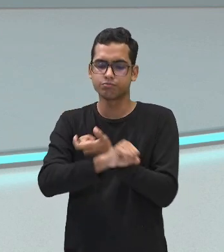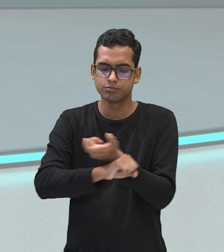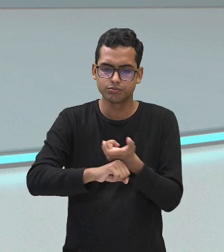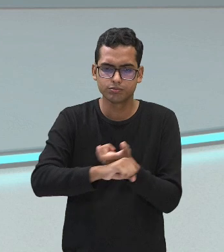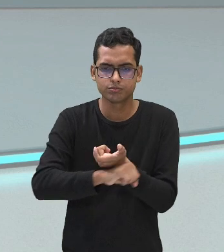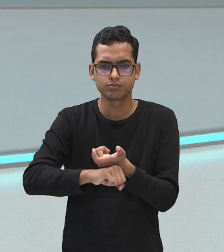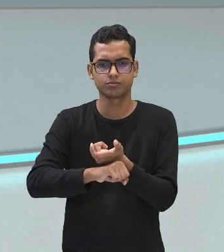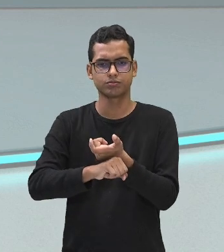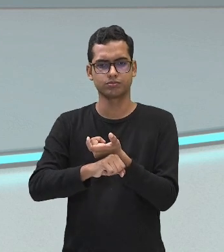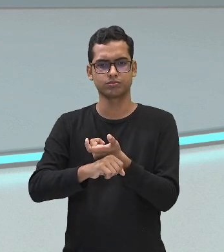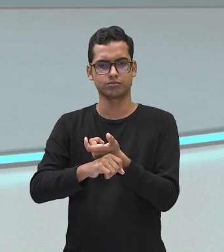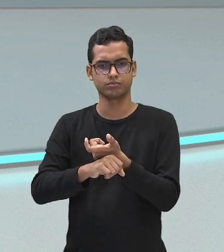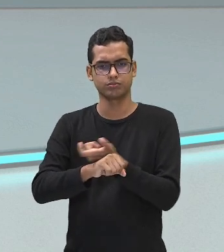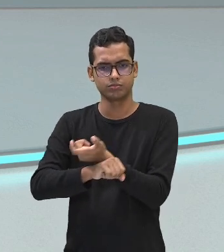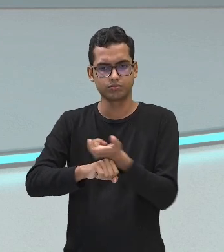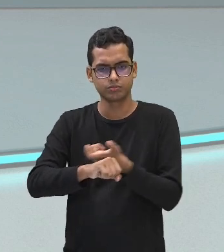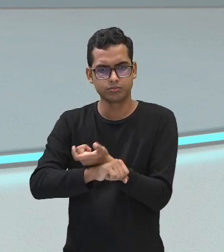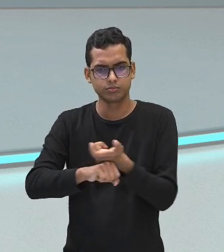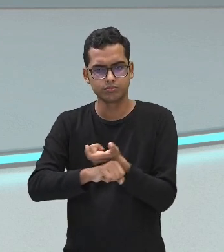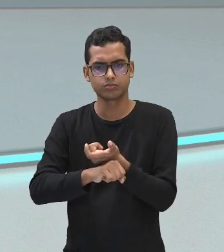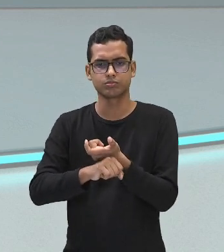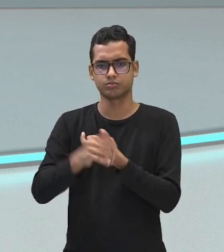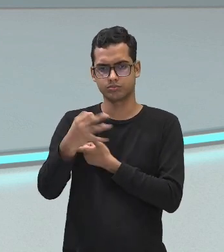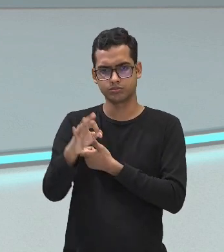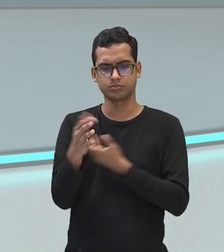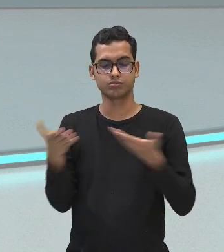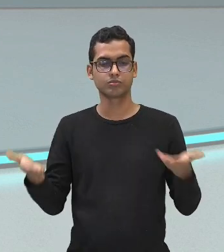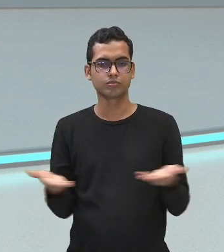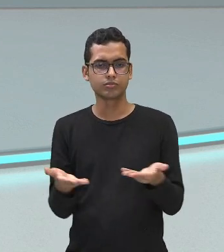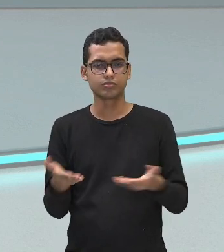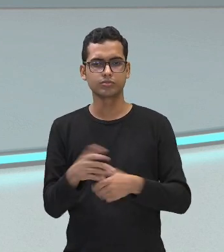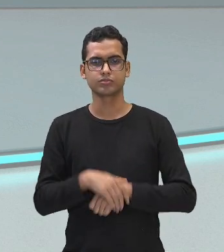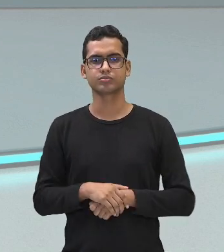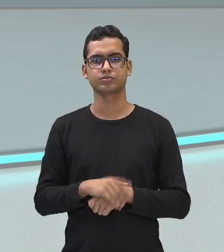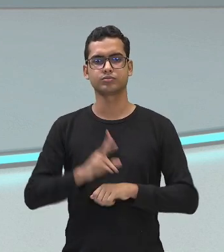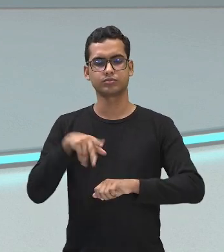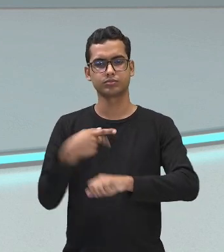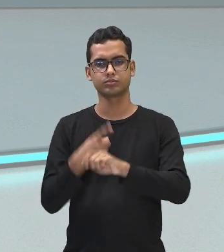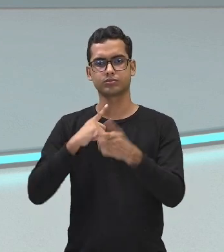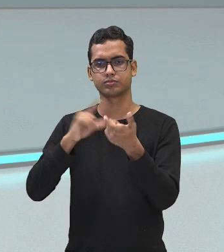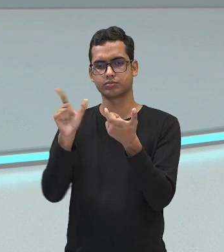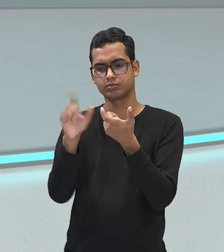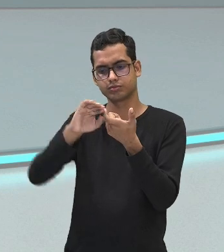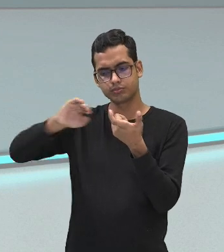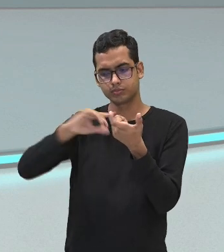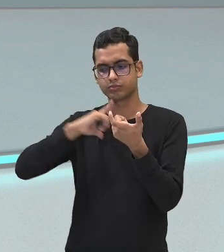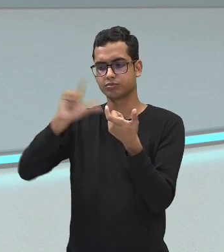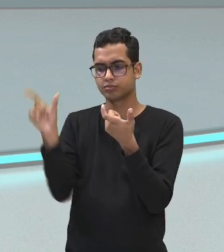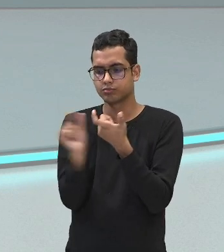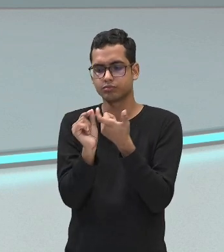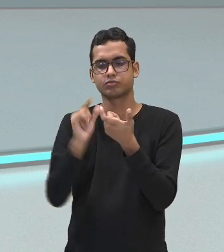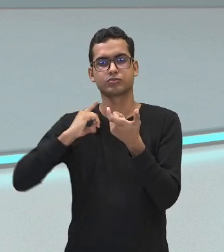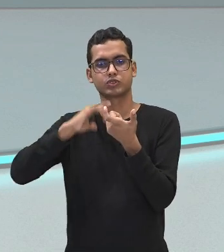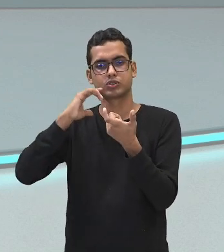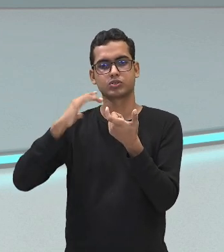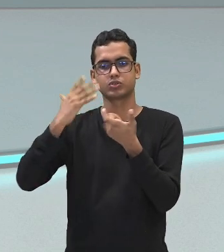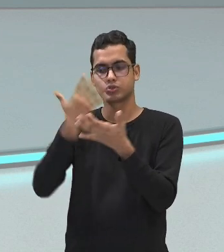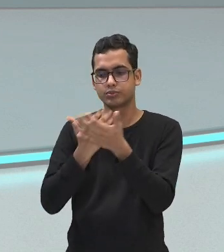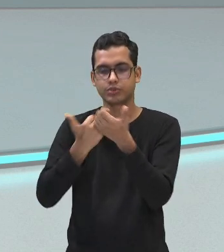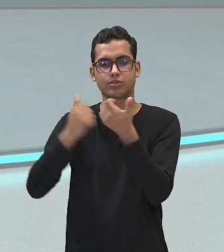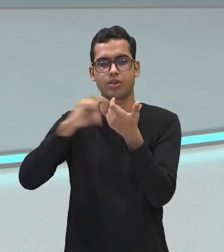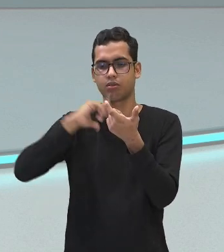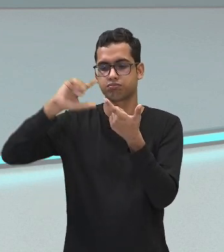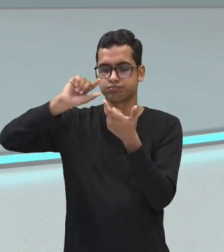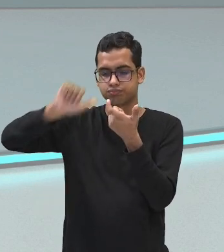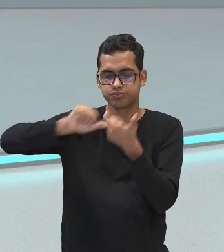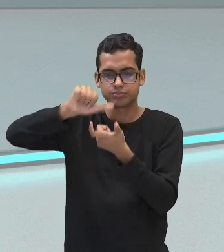iríamos acrescentar as terminações correspondentes a cada grupo, ou seja, nós vamos acrescentar as desinências.